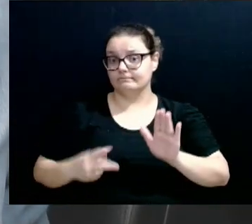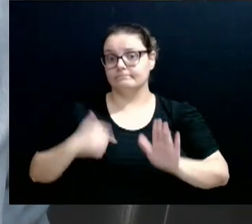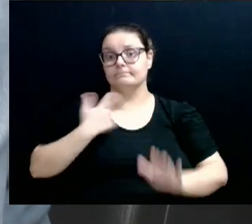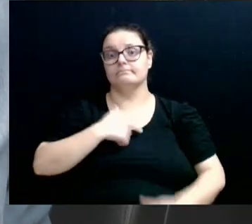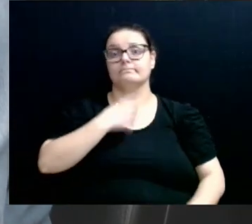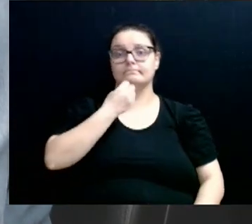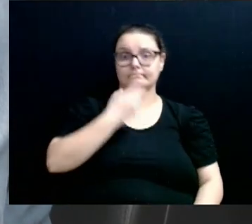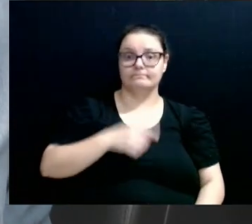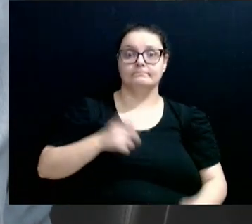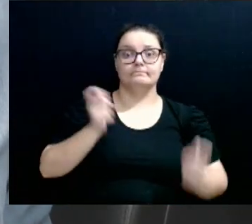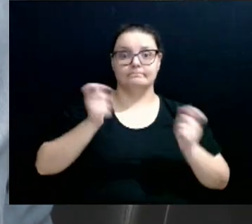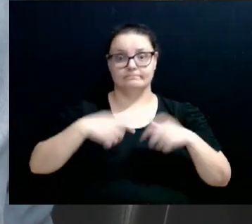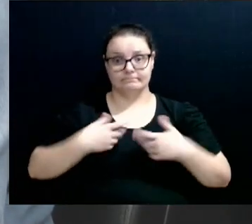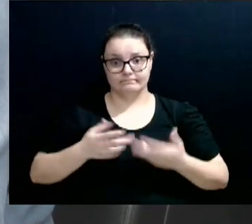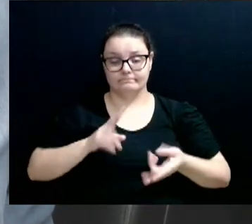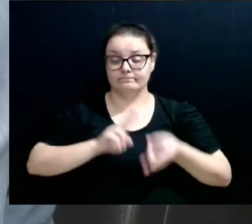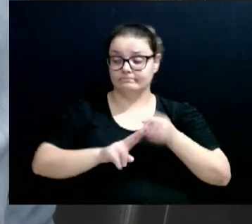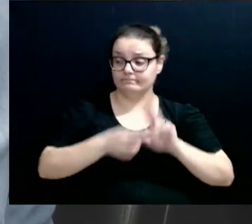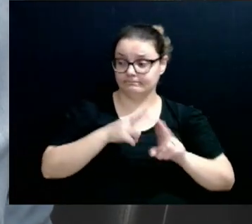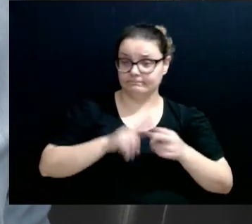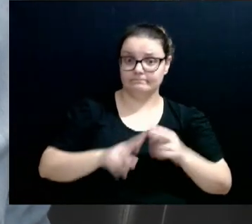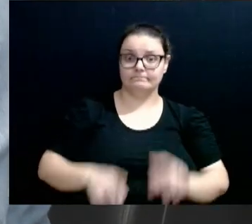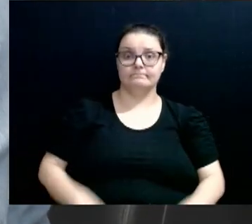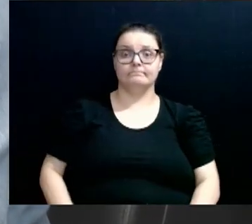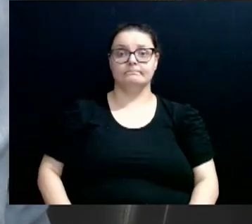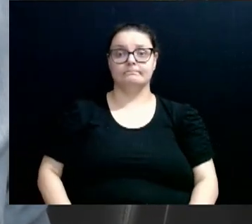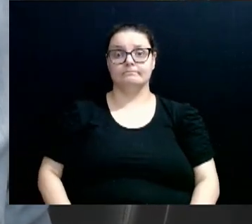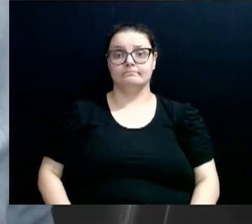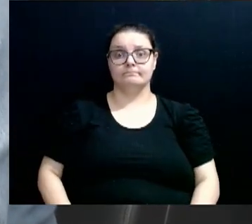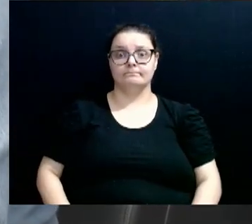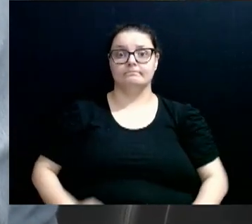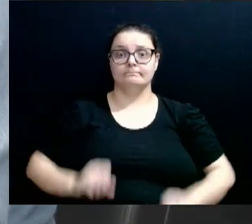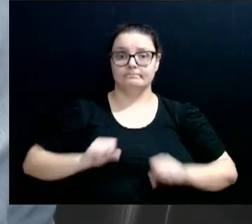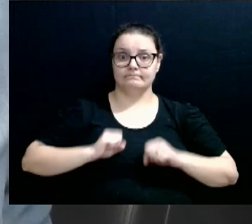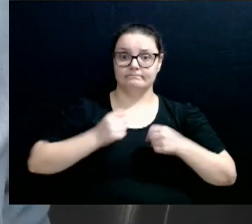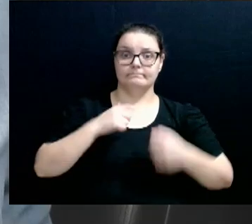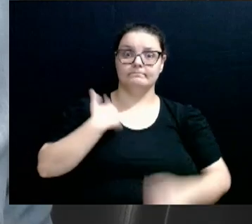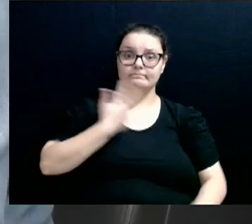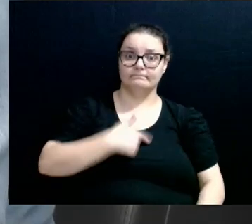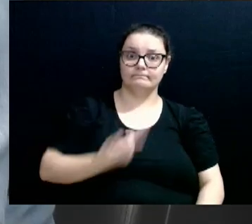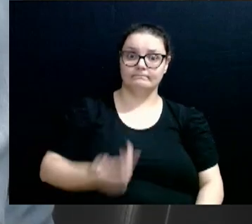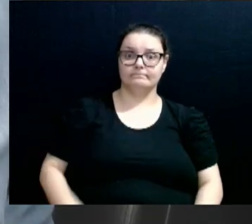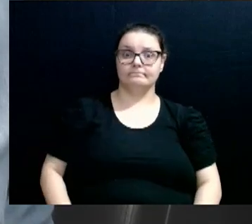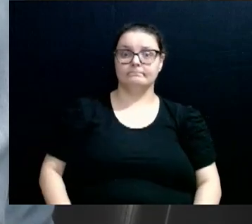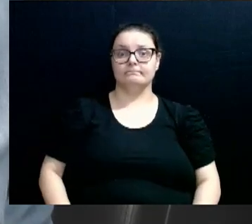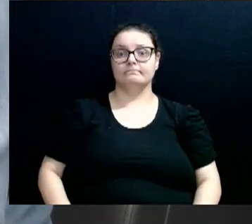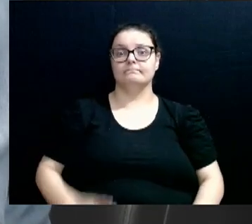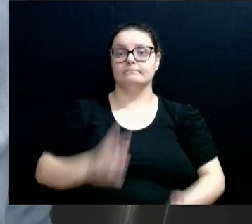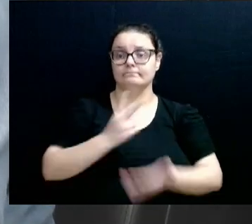competente. Então o esforço, no nosso caso, ele é sempre dobrado, né? Sempre dobrado,